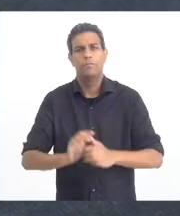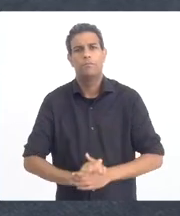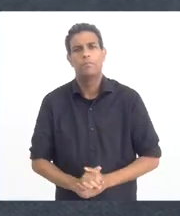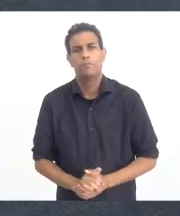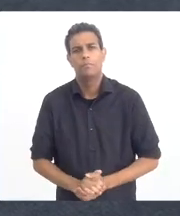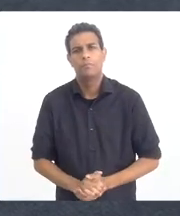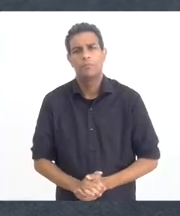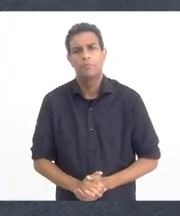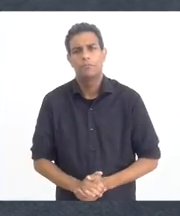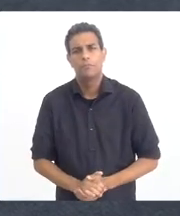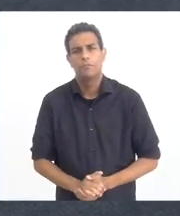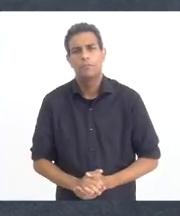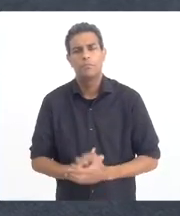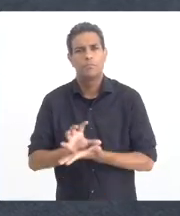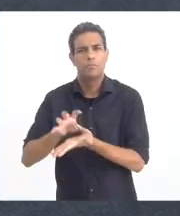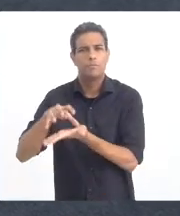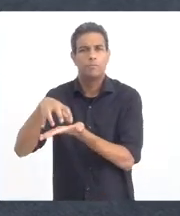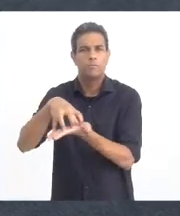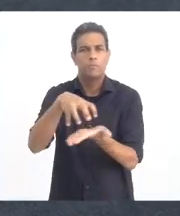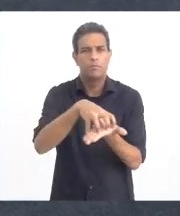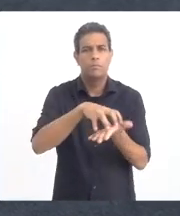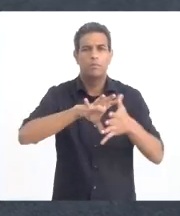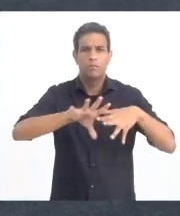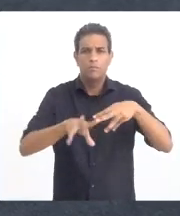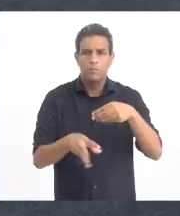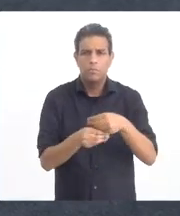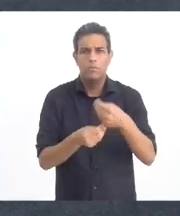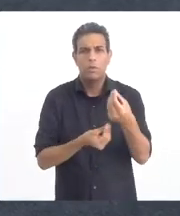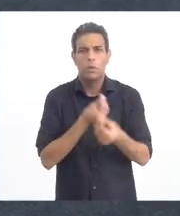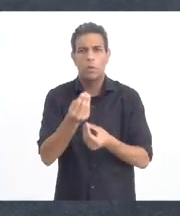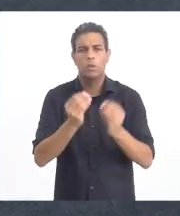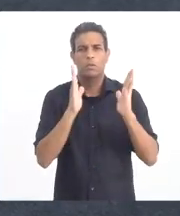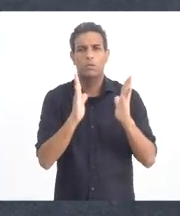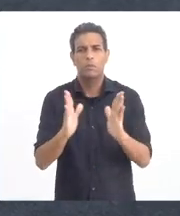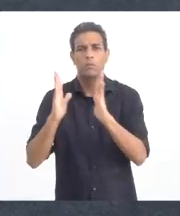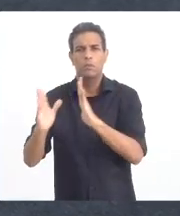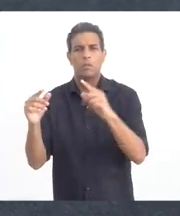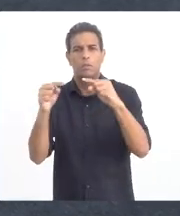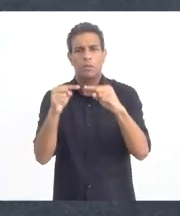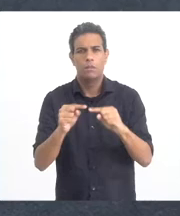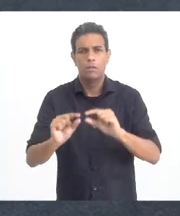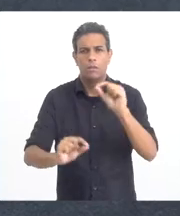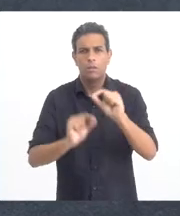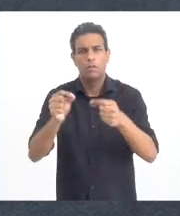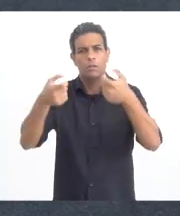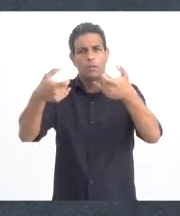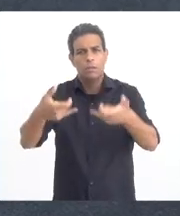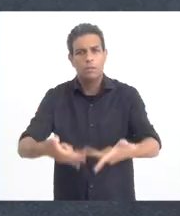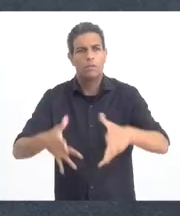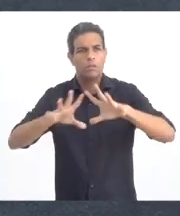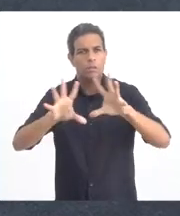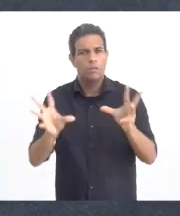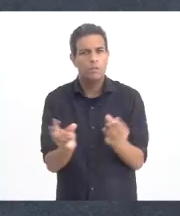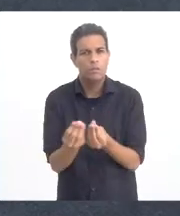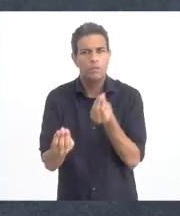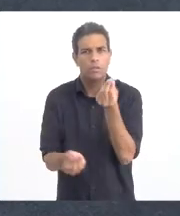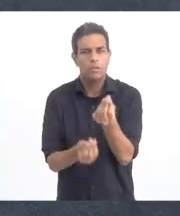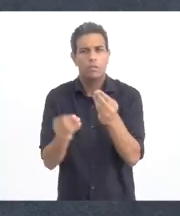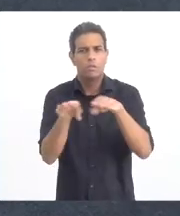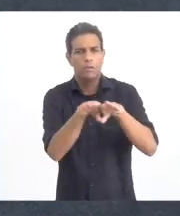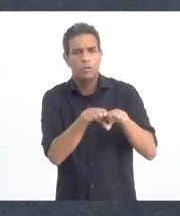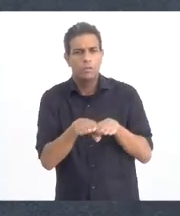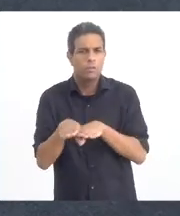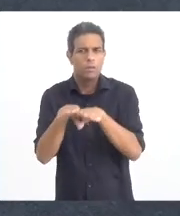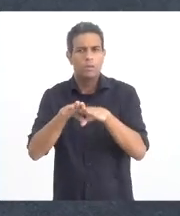do deputado estadual Marcelo Dino. Para concluir, ela está bem formalizada, está bem explicada, porque se nós não equipararmos